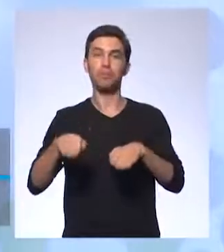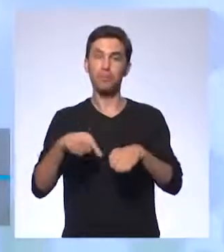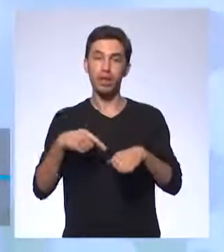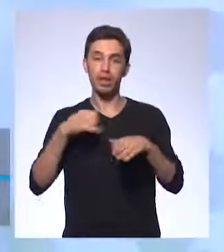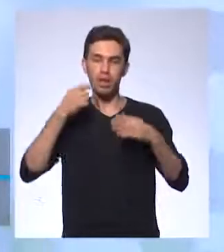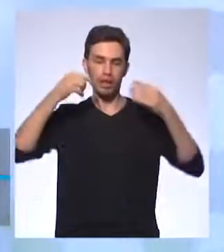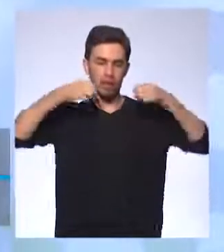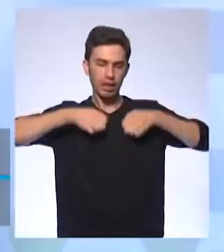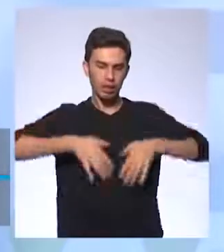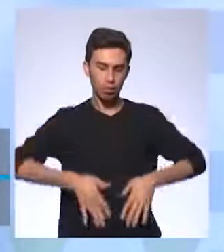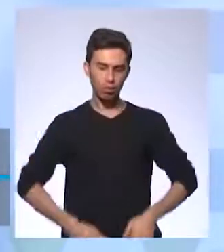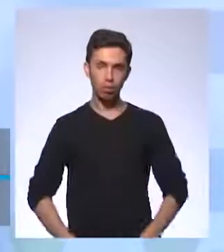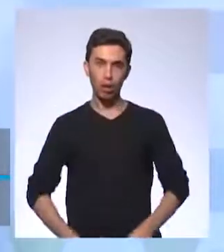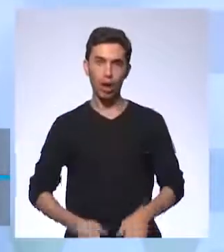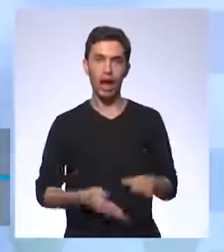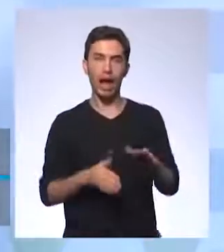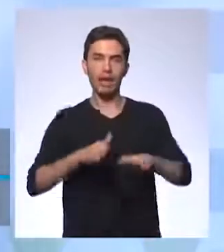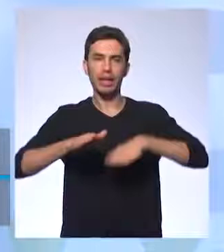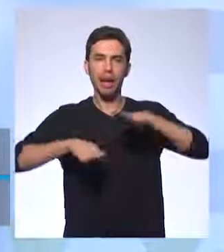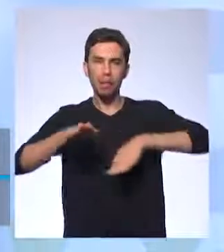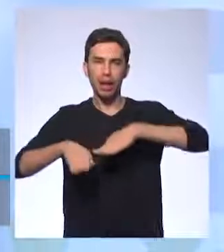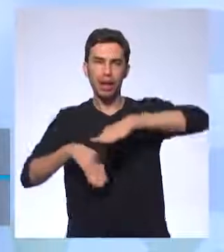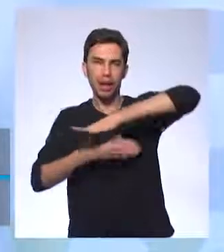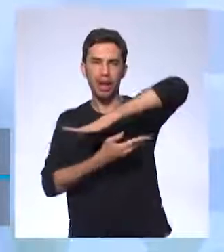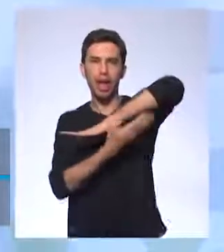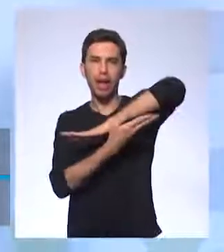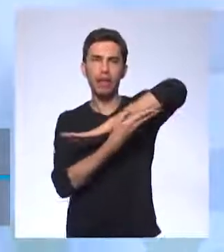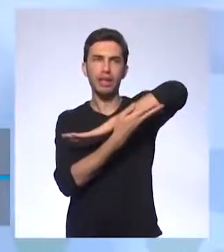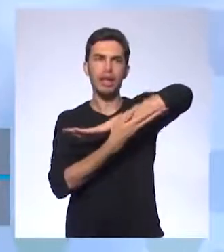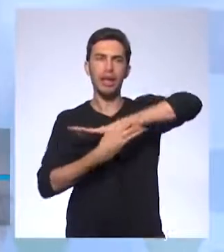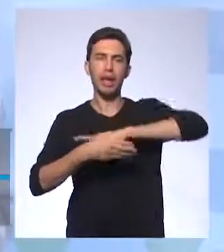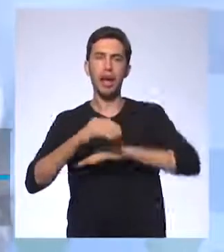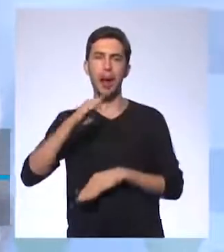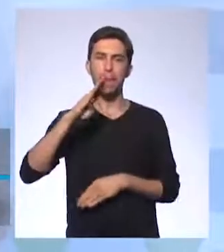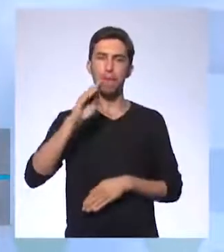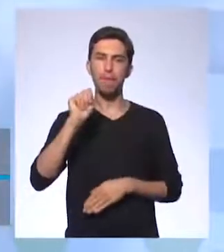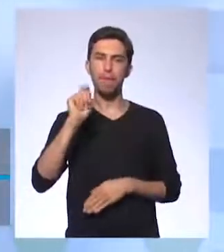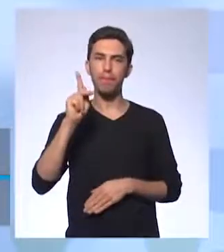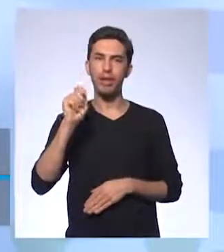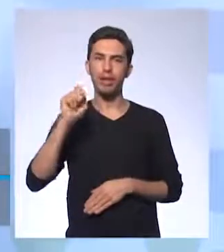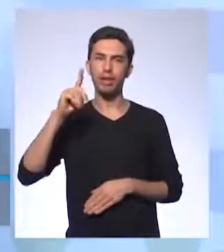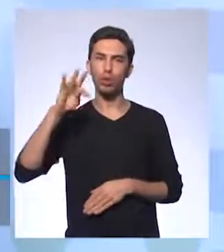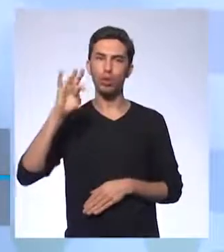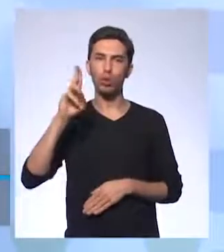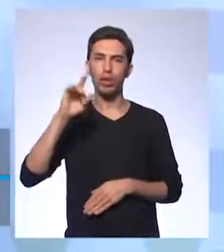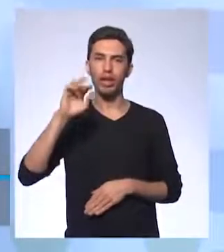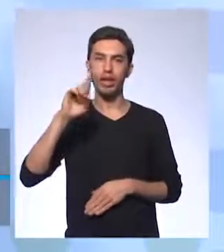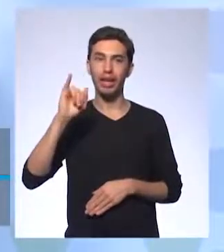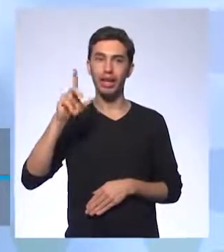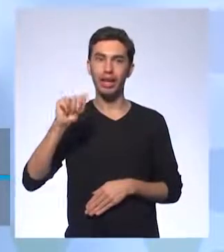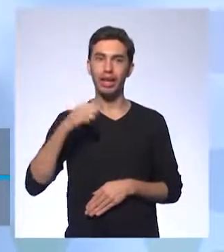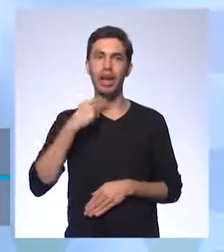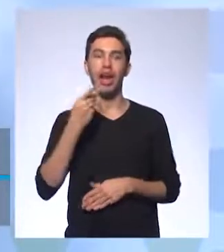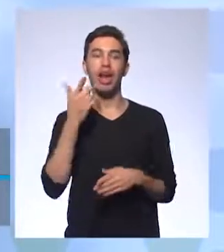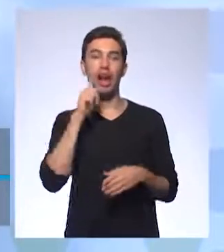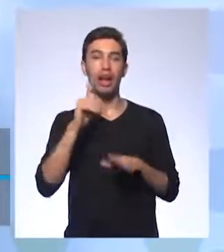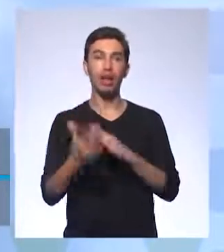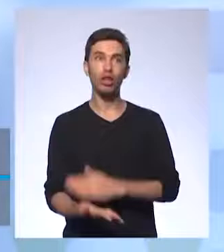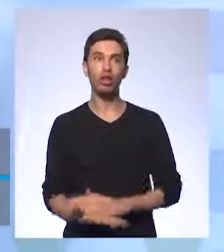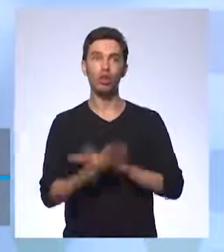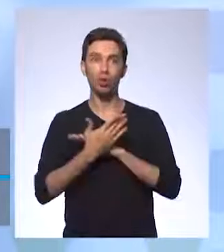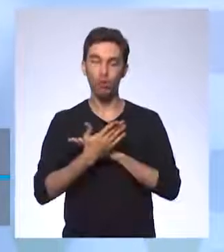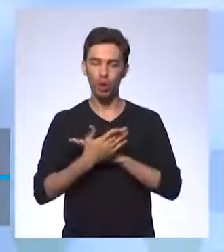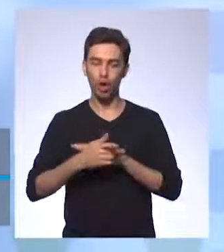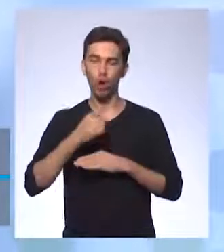Então a panturrilha ajuda o sangue a voltar. Tá? E aí vai ter, né, umas válvulazinhas assim, ó, que elas vão fazer assim, ó,